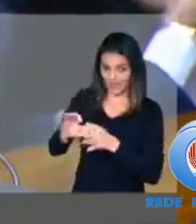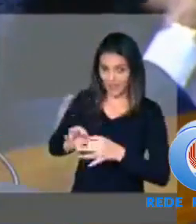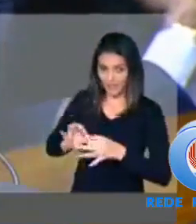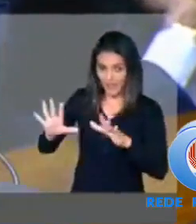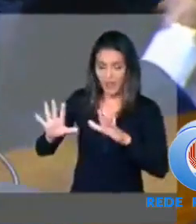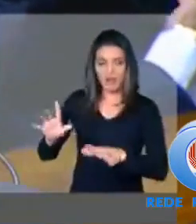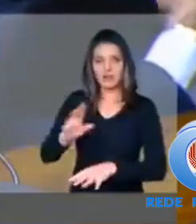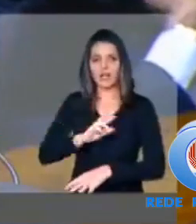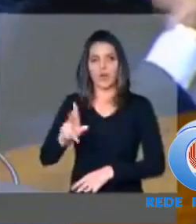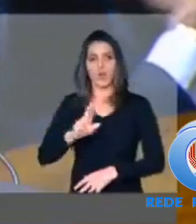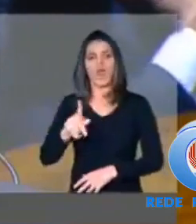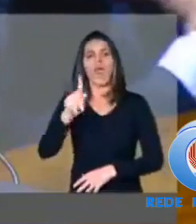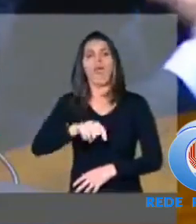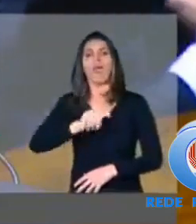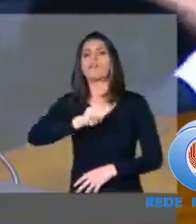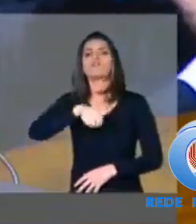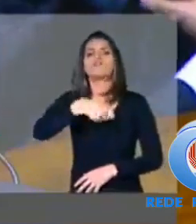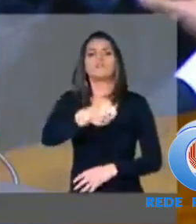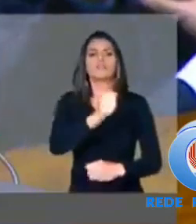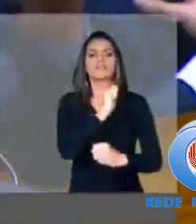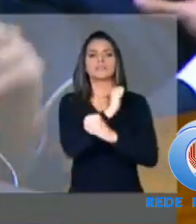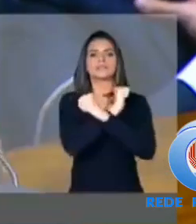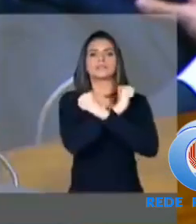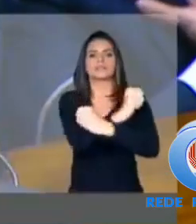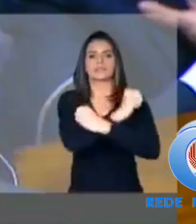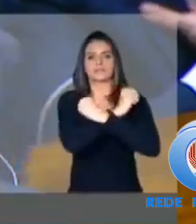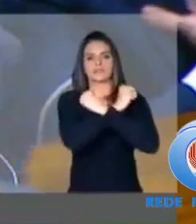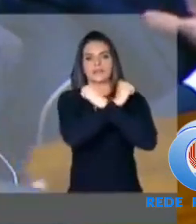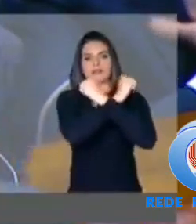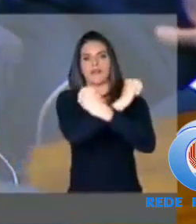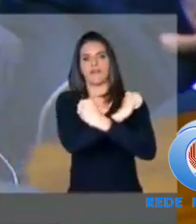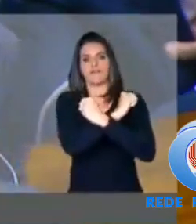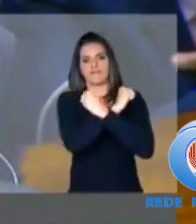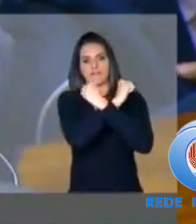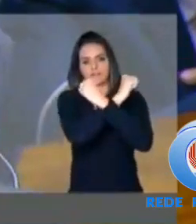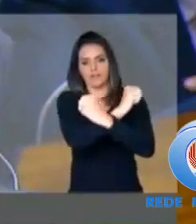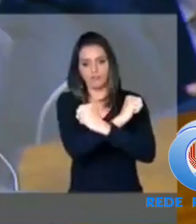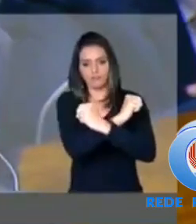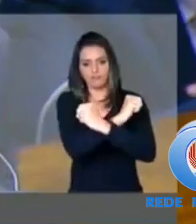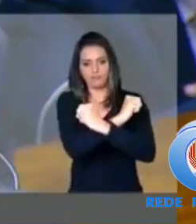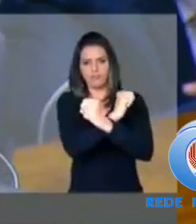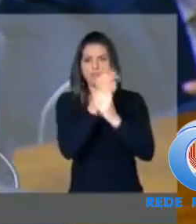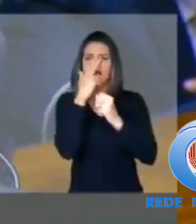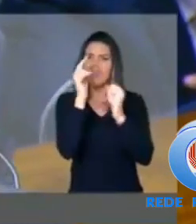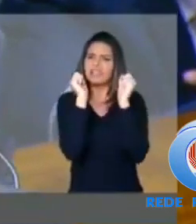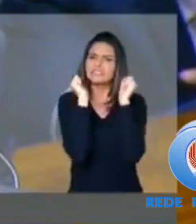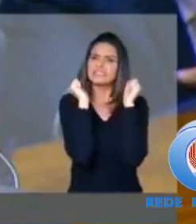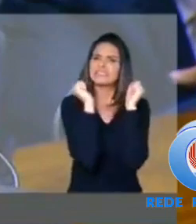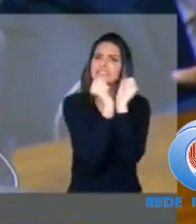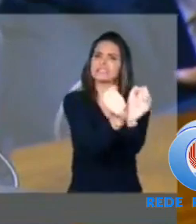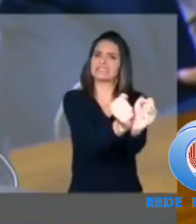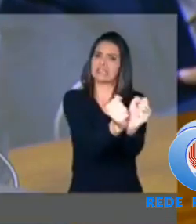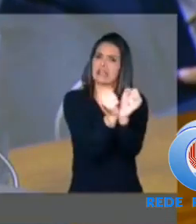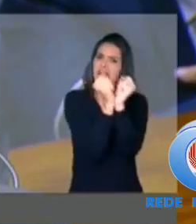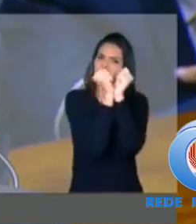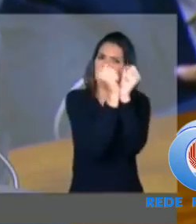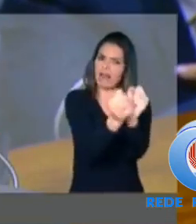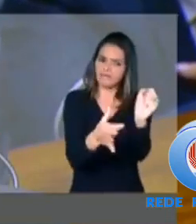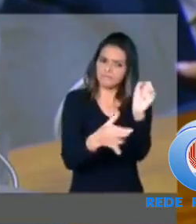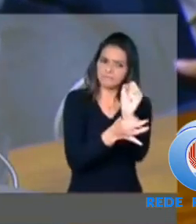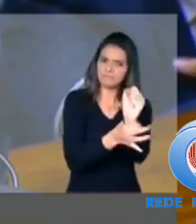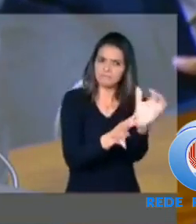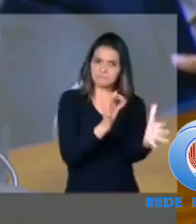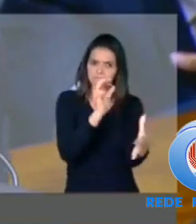da escravidão. Da escravidão. O povo brasileiro vai ser obrigado a trabalhar